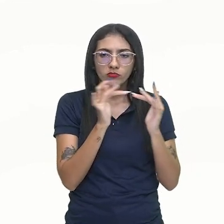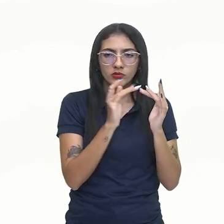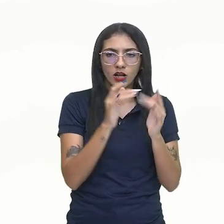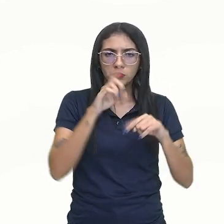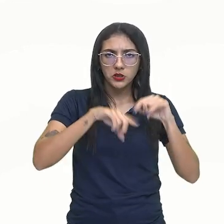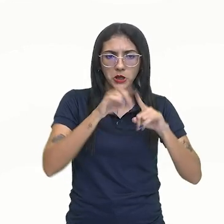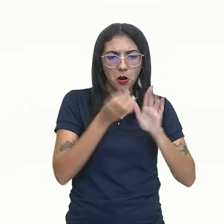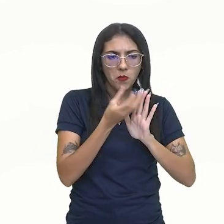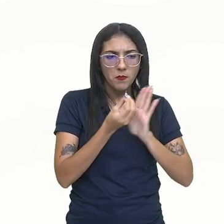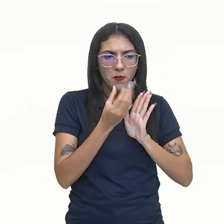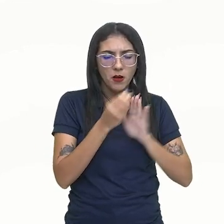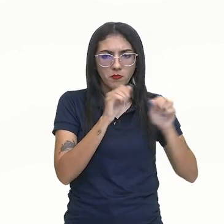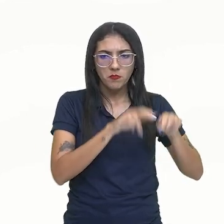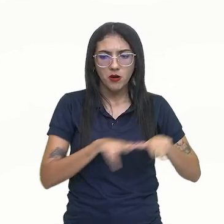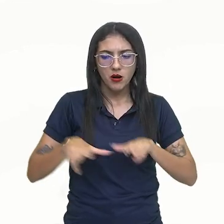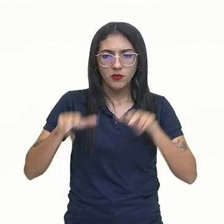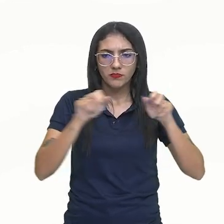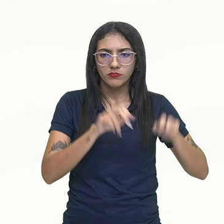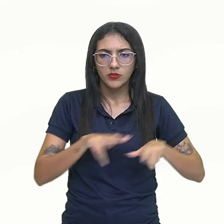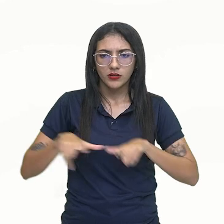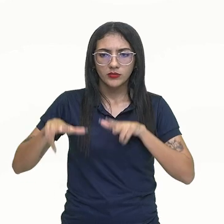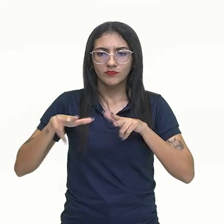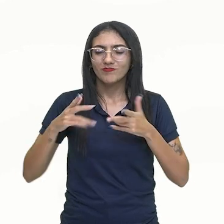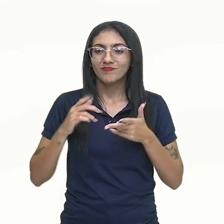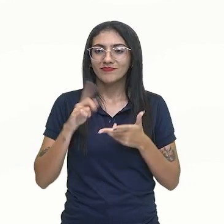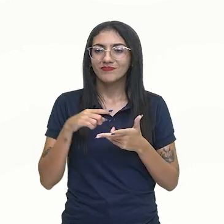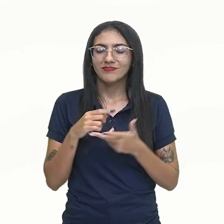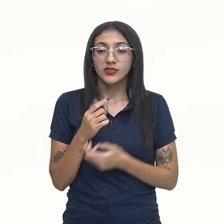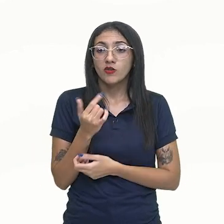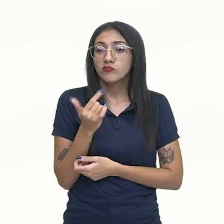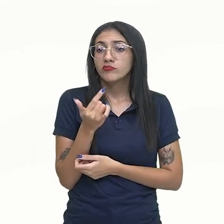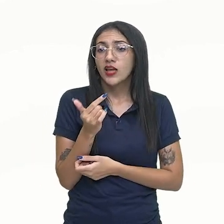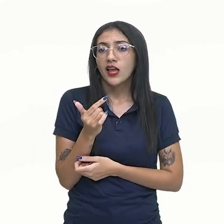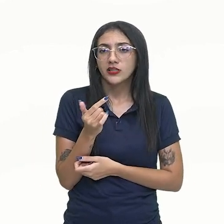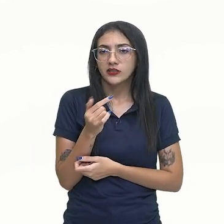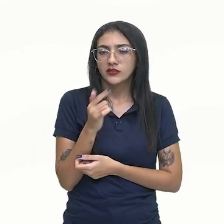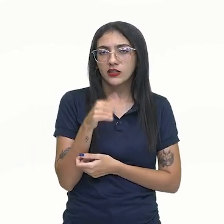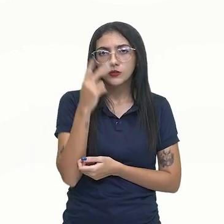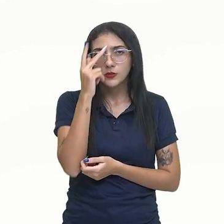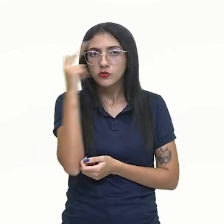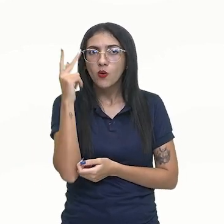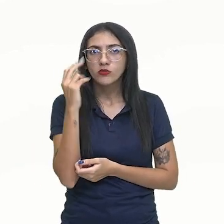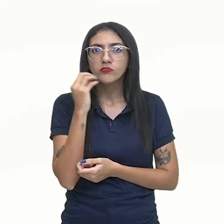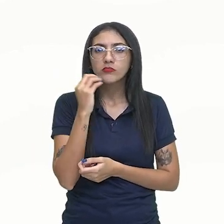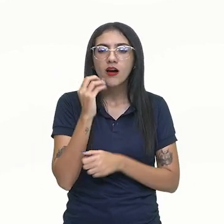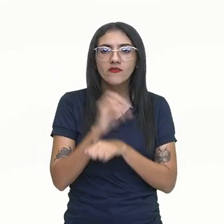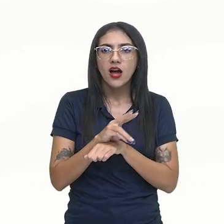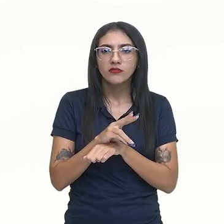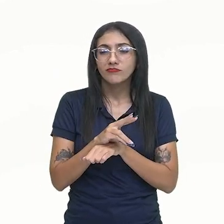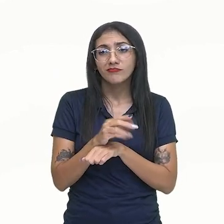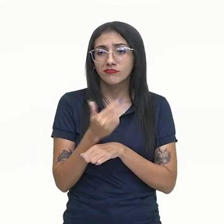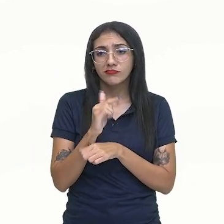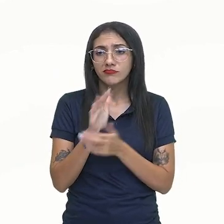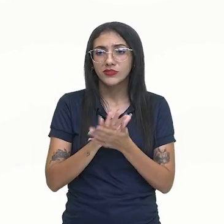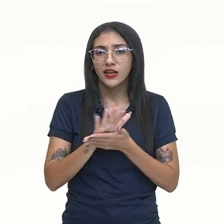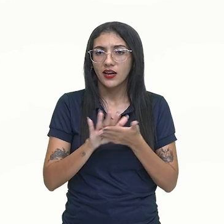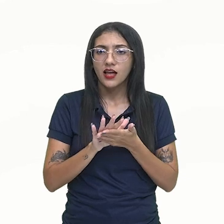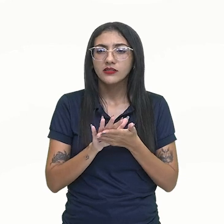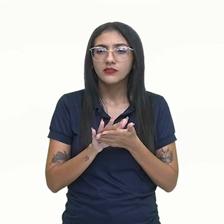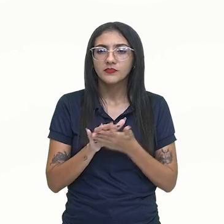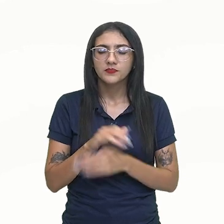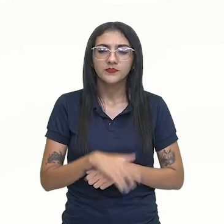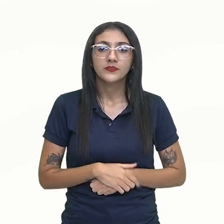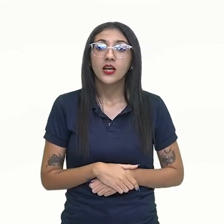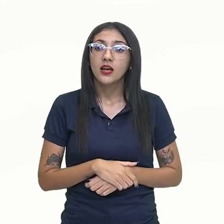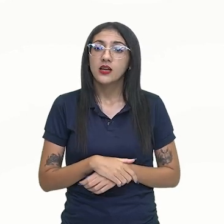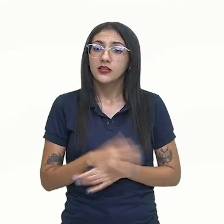operadores, a gente já não tem essa mão de obra nesses países mais desenvolvidos. E aí